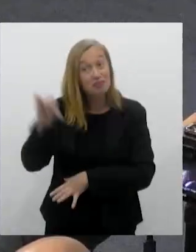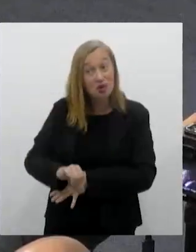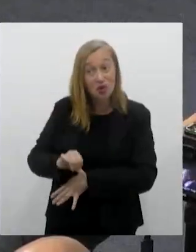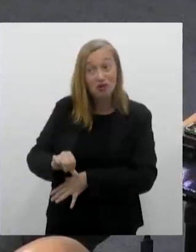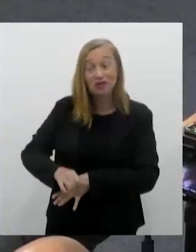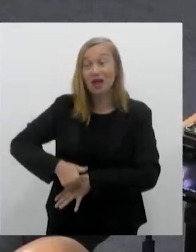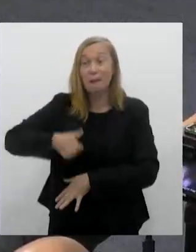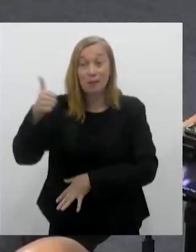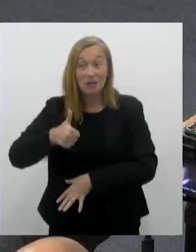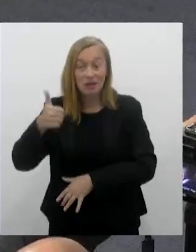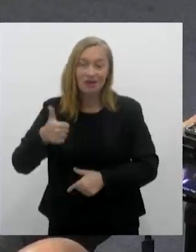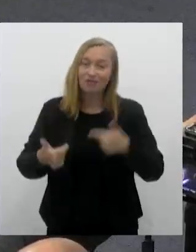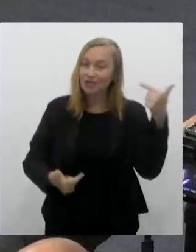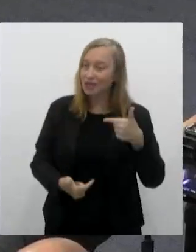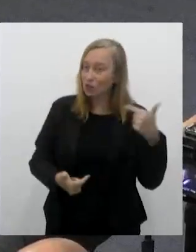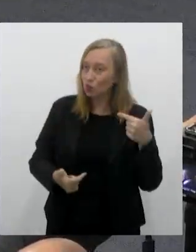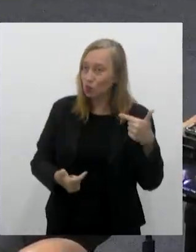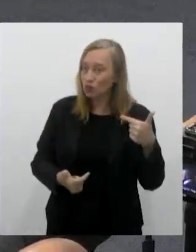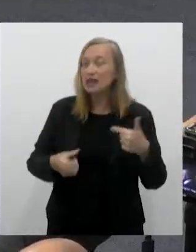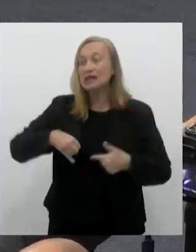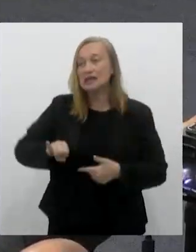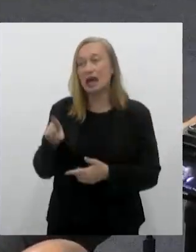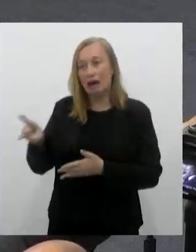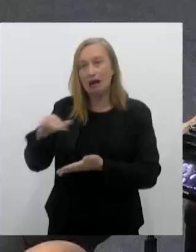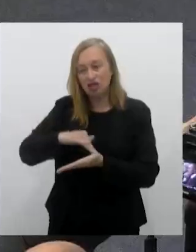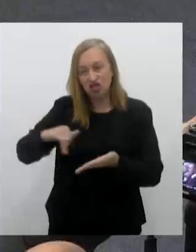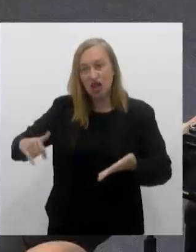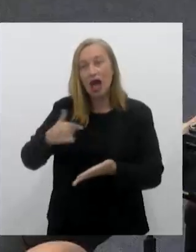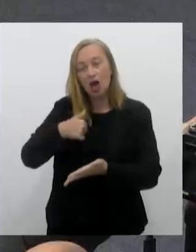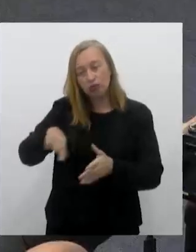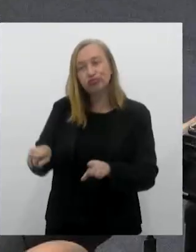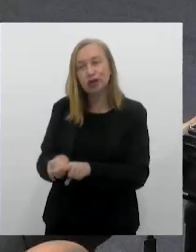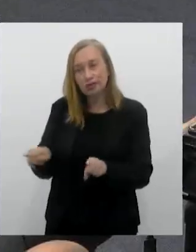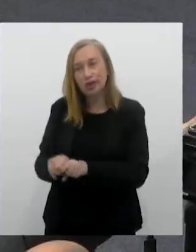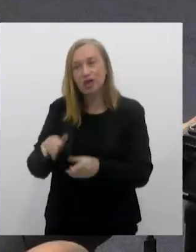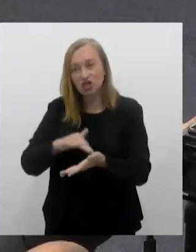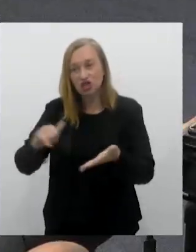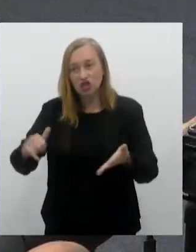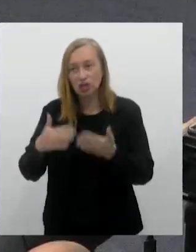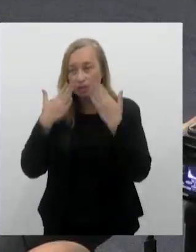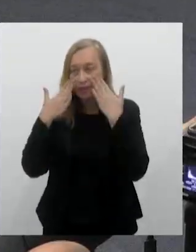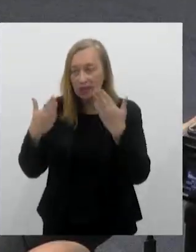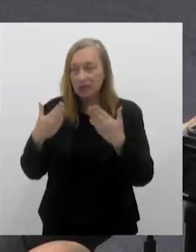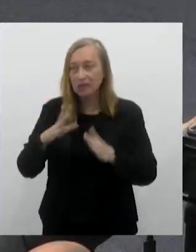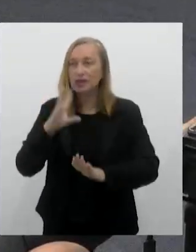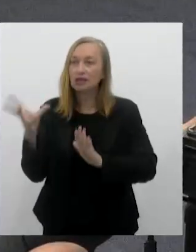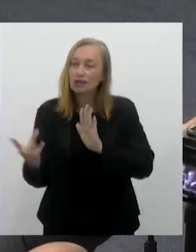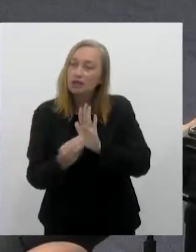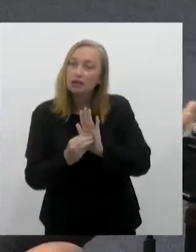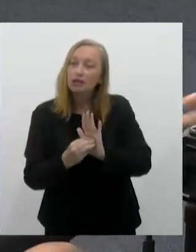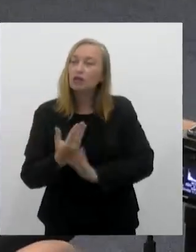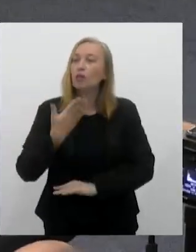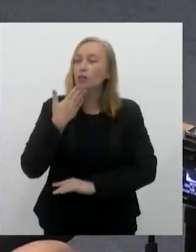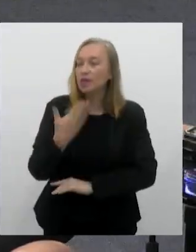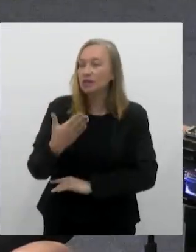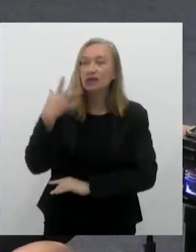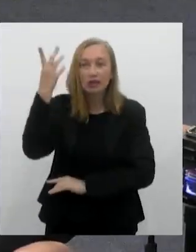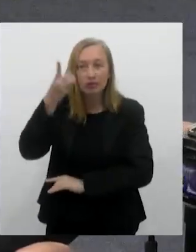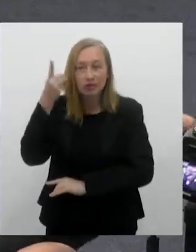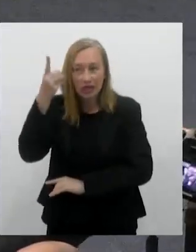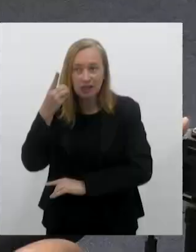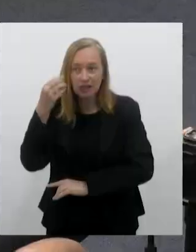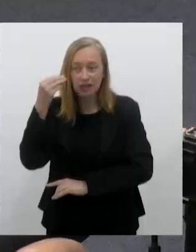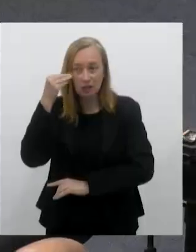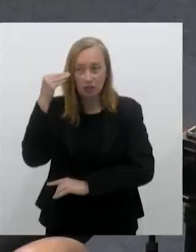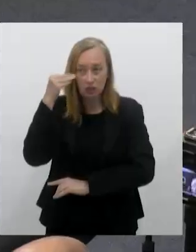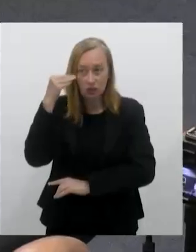da segunda. Se ela retirar, eu também retiro e apresento as emendas, como pediu a deputada Tia Ju,